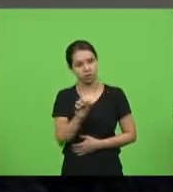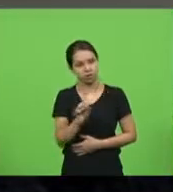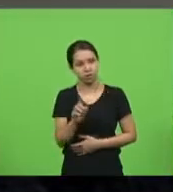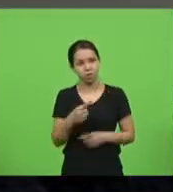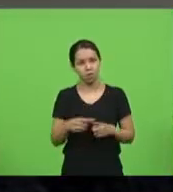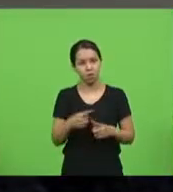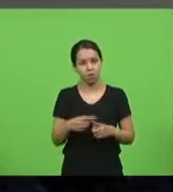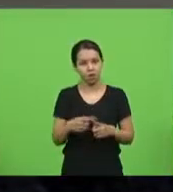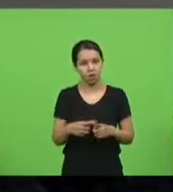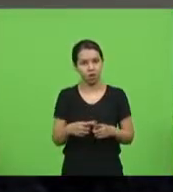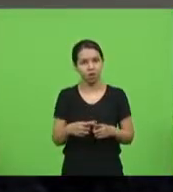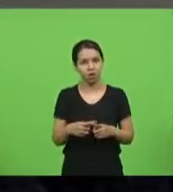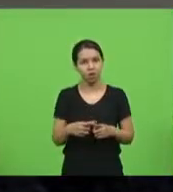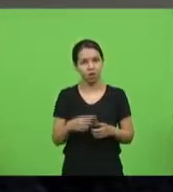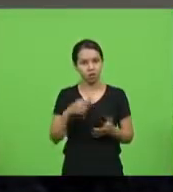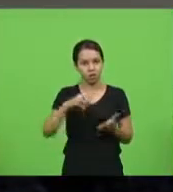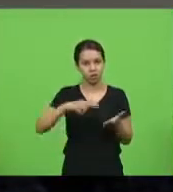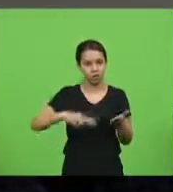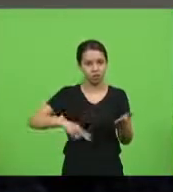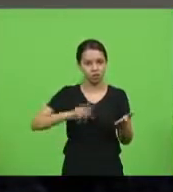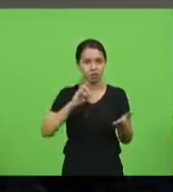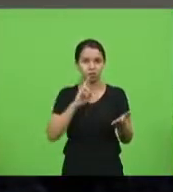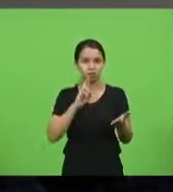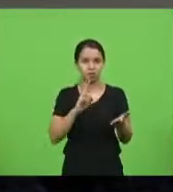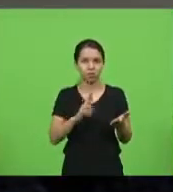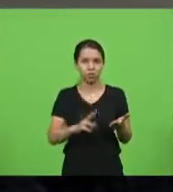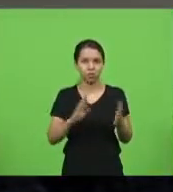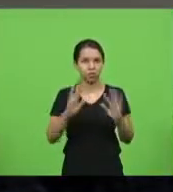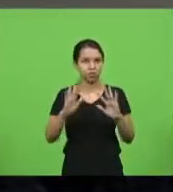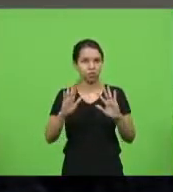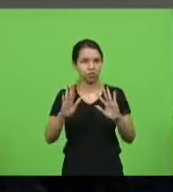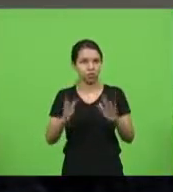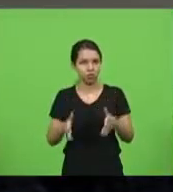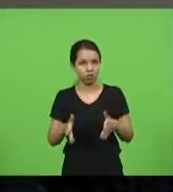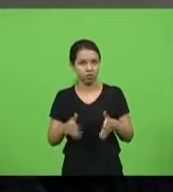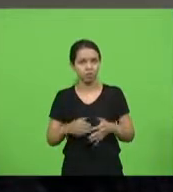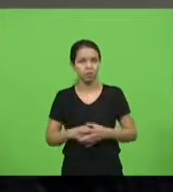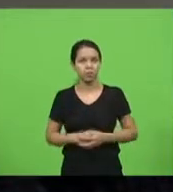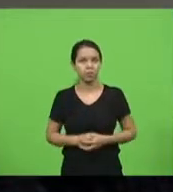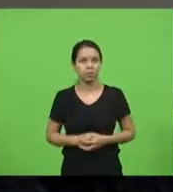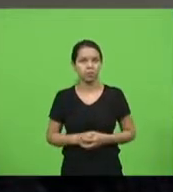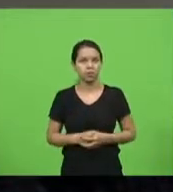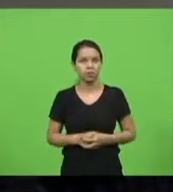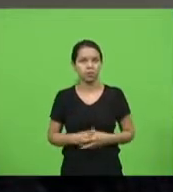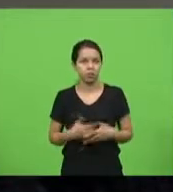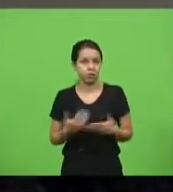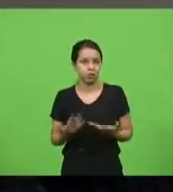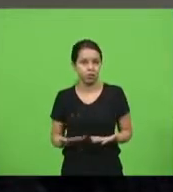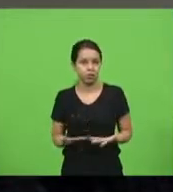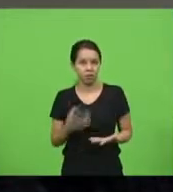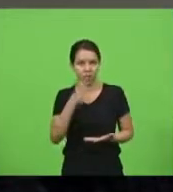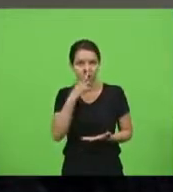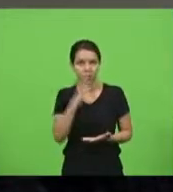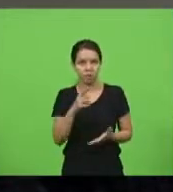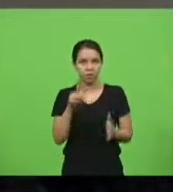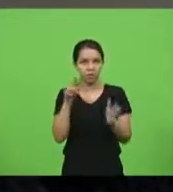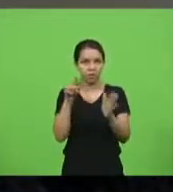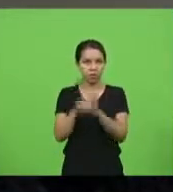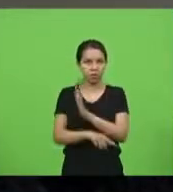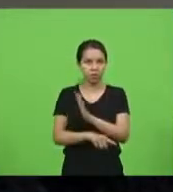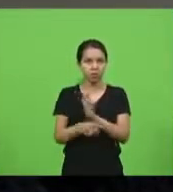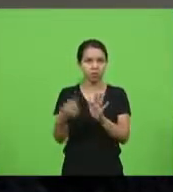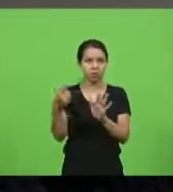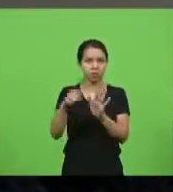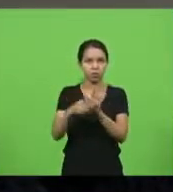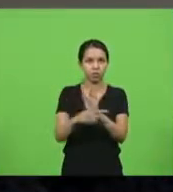leitura da resposta e, pelo visto, qualquer pergunta um pouco mais aprofundada,